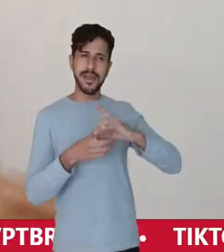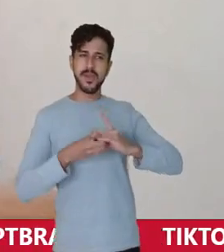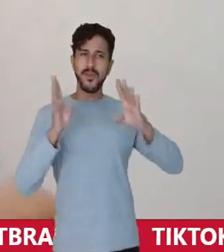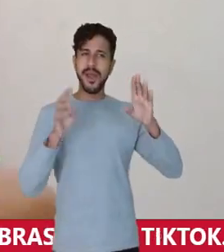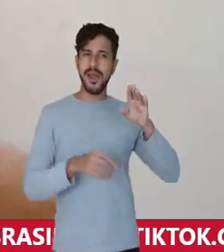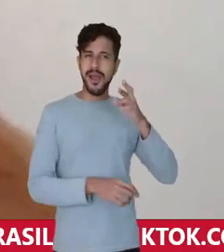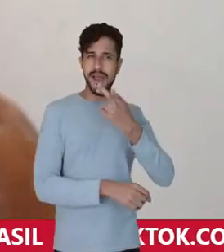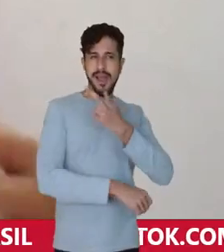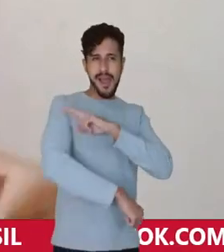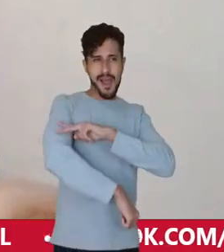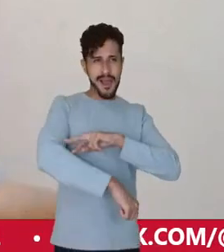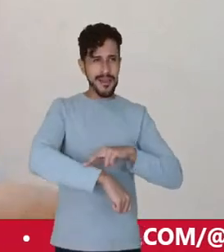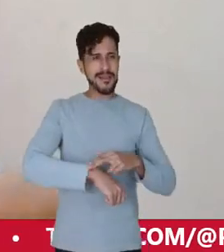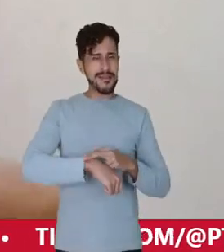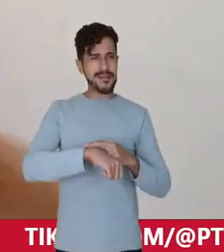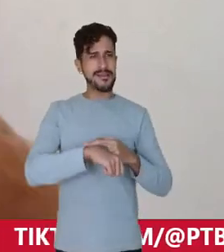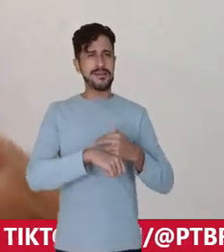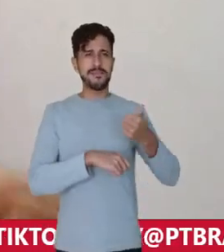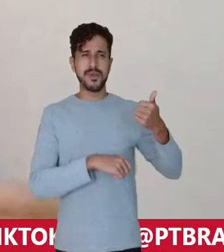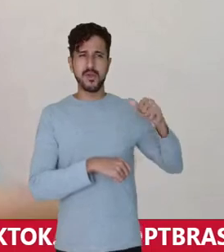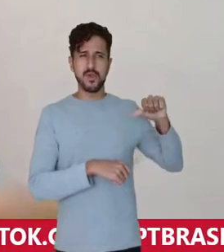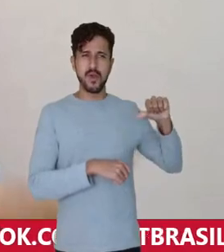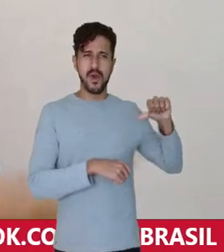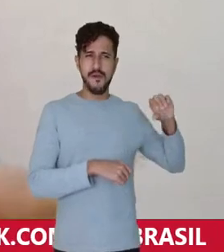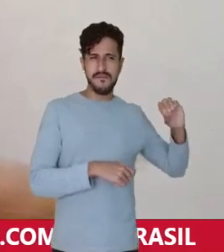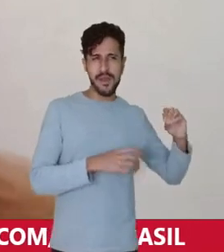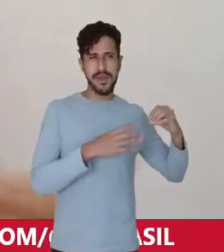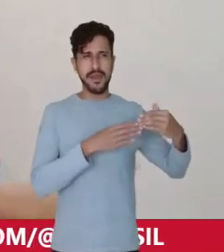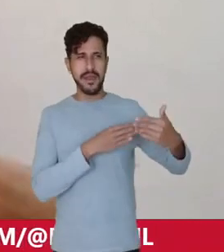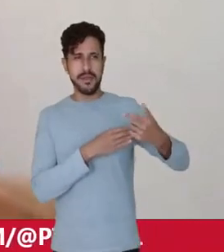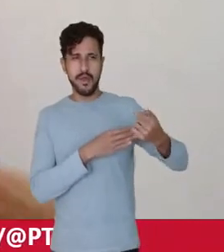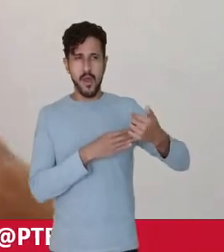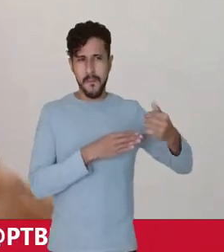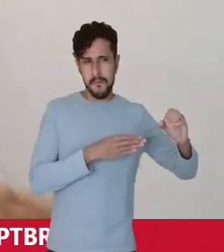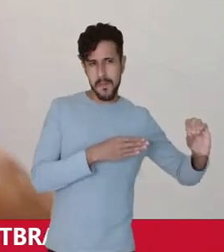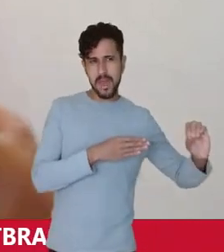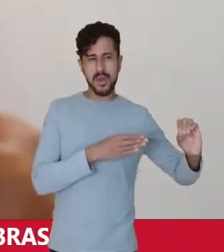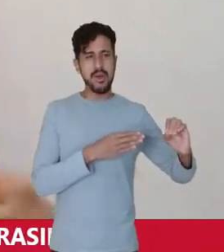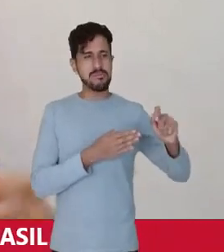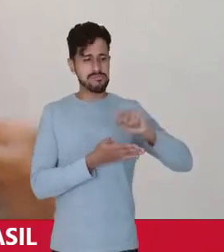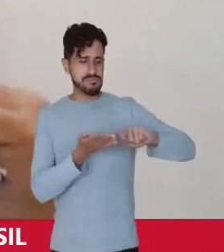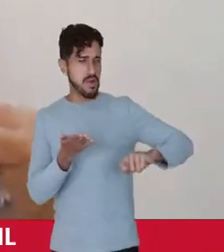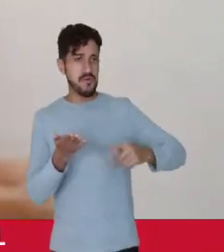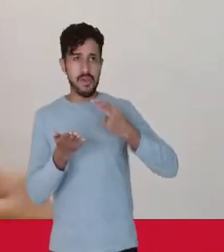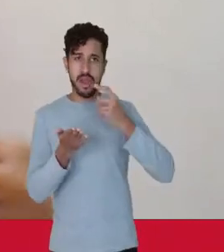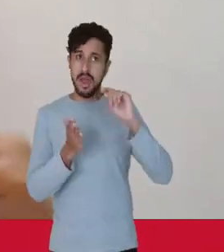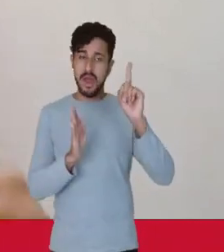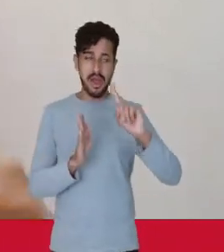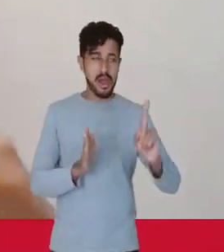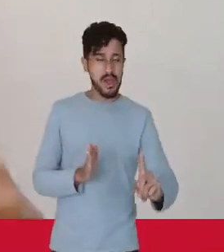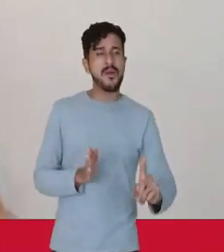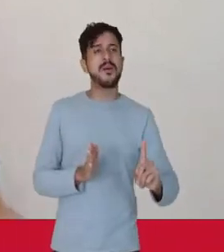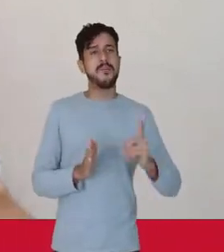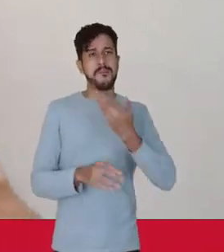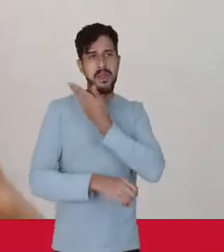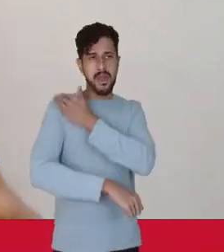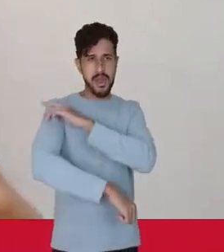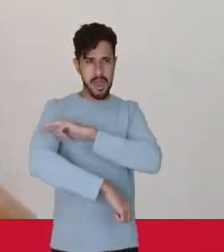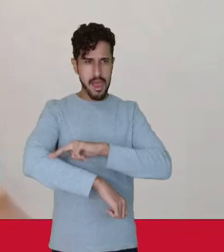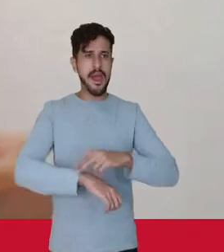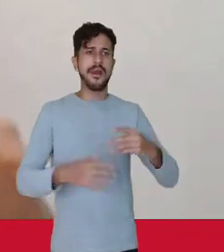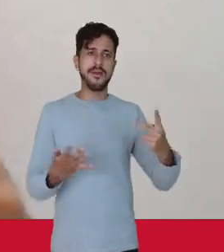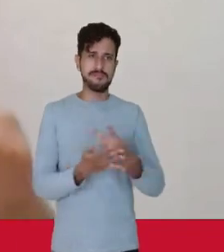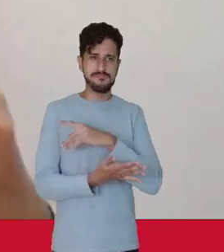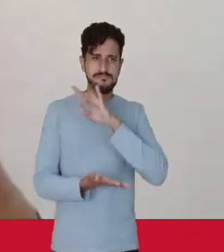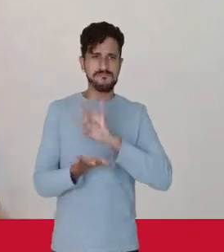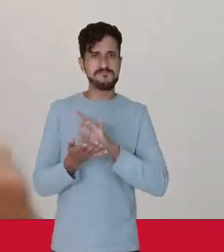longo dos 90, início dos anos 2000, produzindo e dizendo, não, o racismo, ele de fato acontece na educação